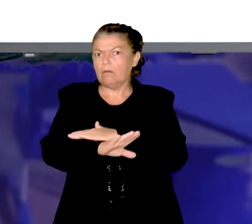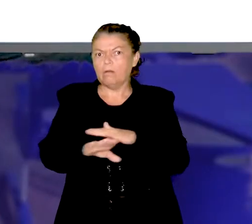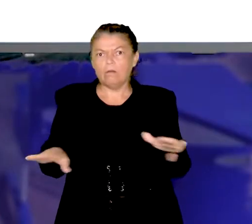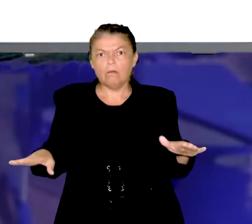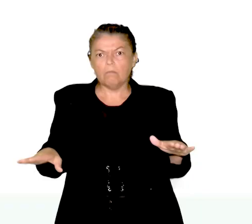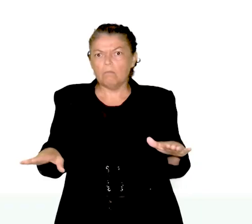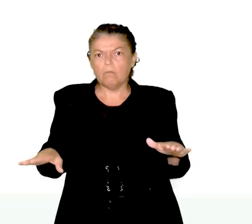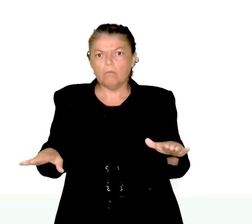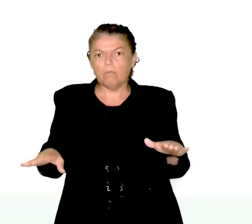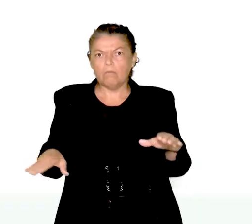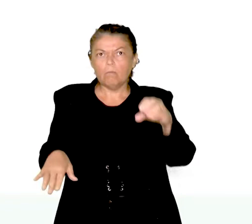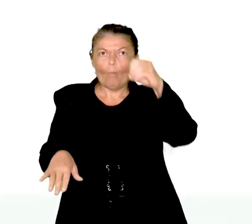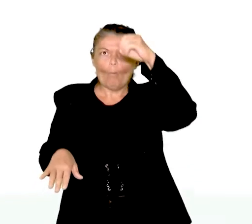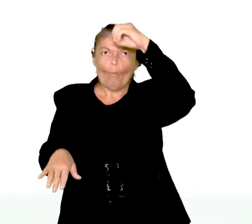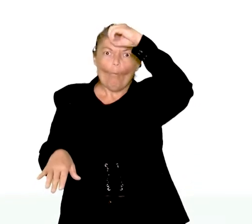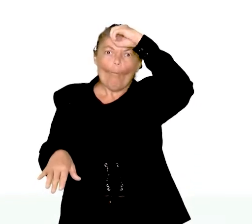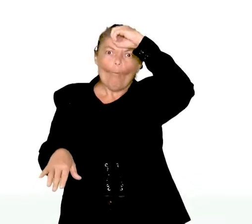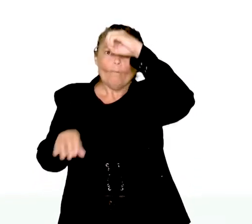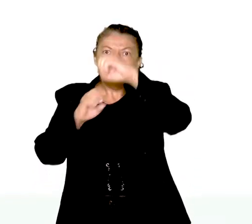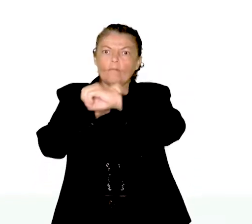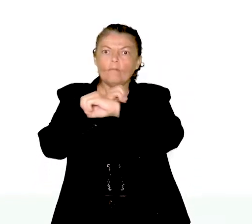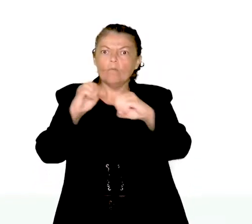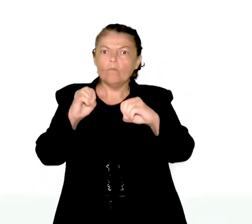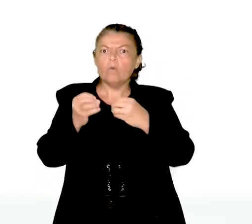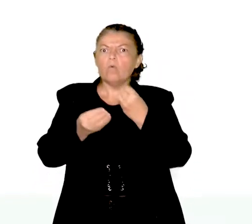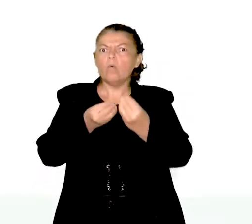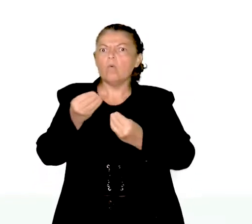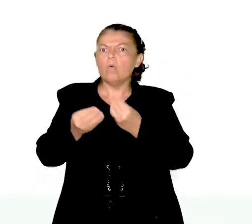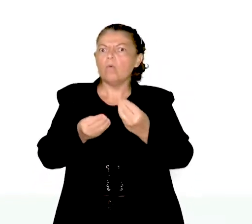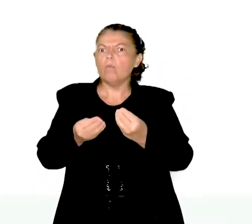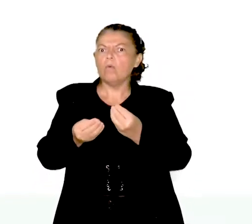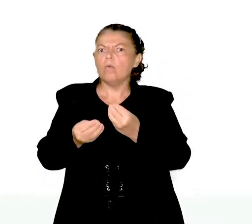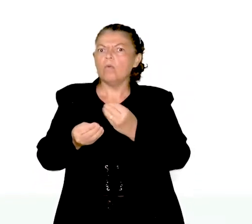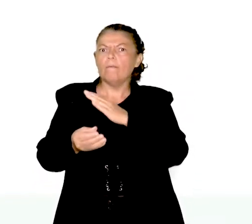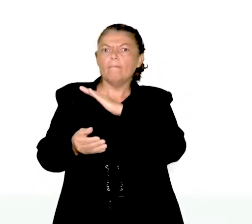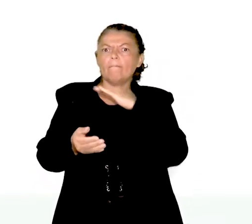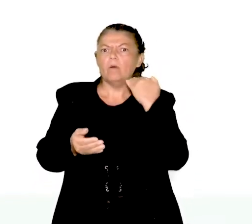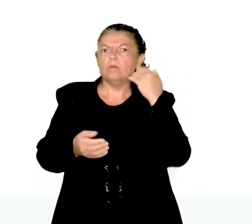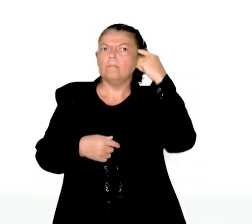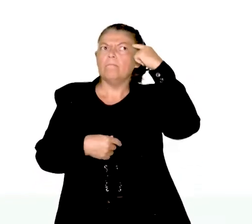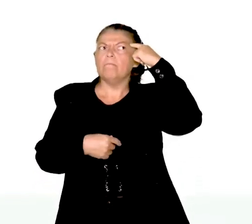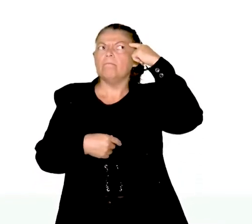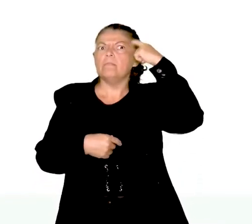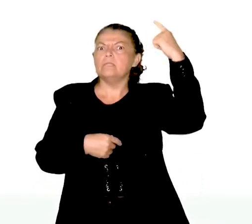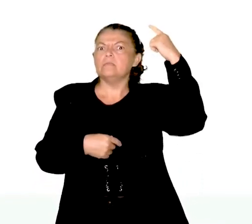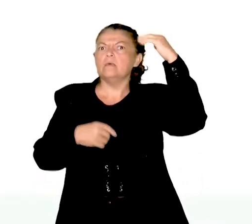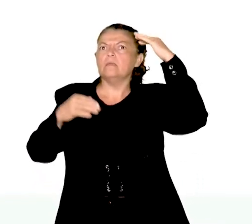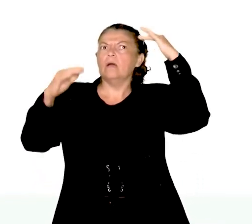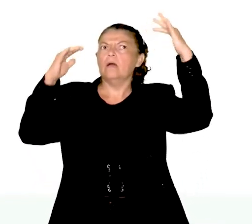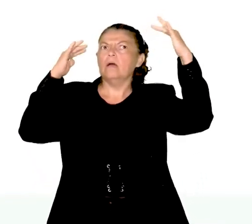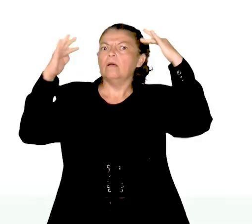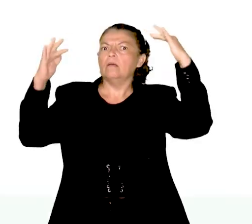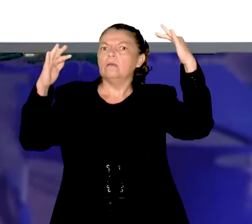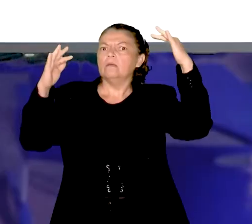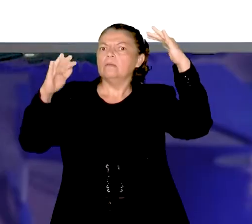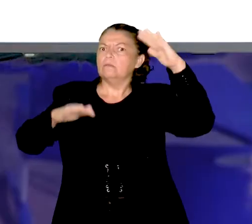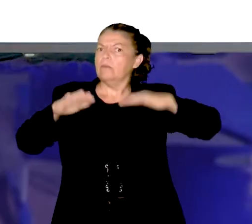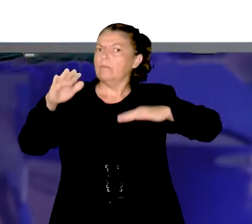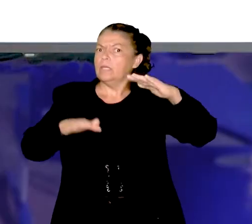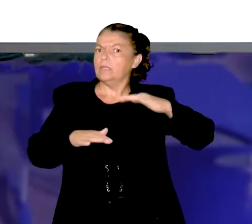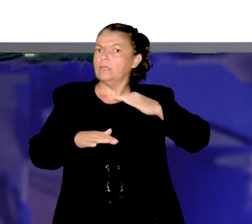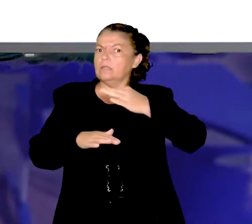que maneira a morte é pensada e retratada nas mais diversas tradições religiosas ou